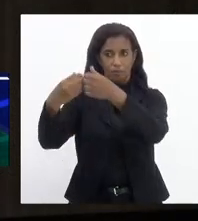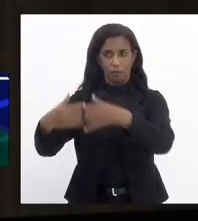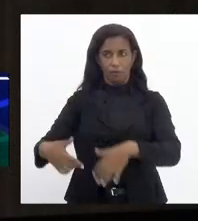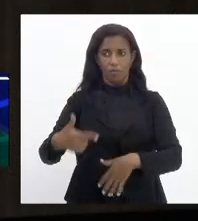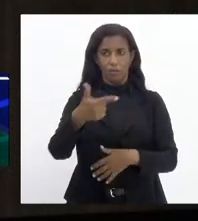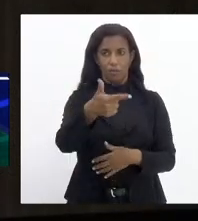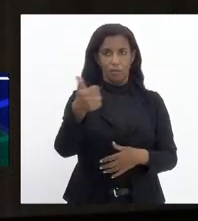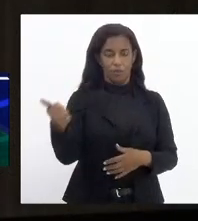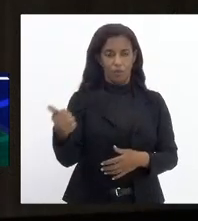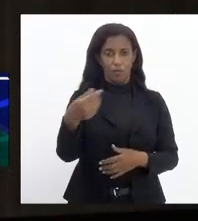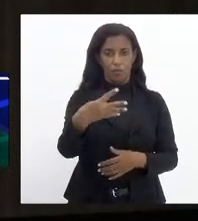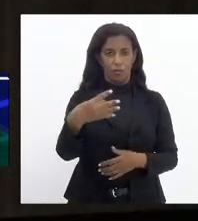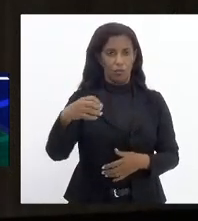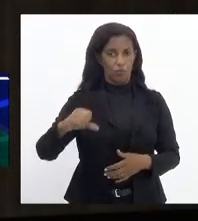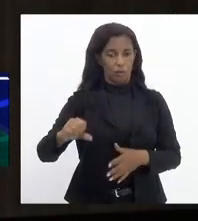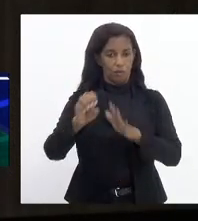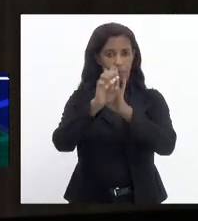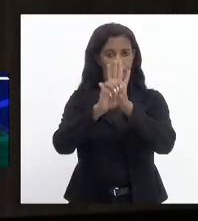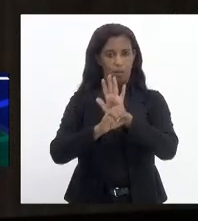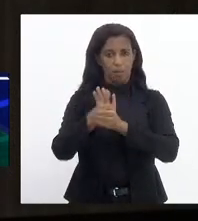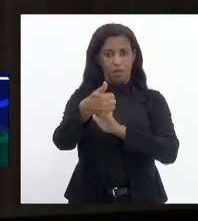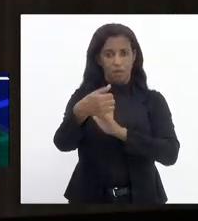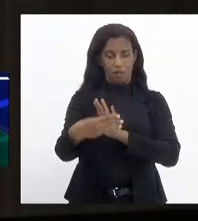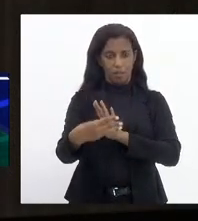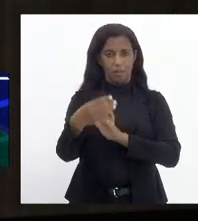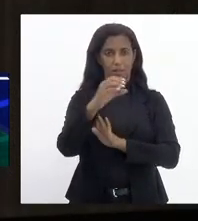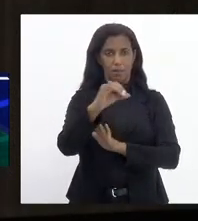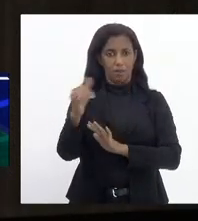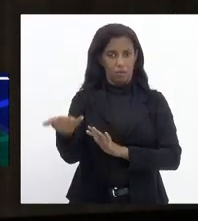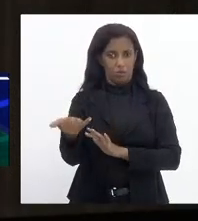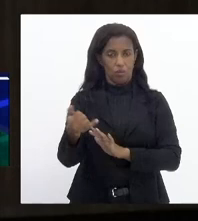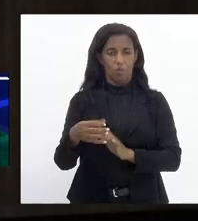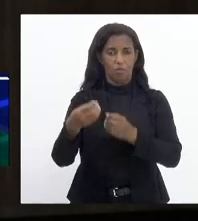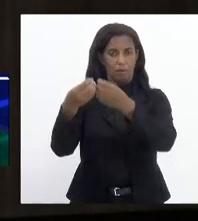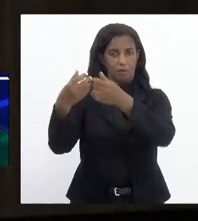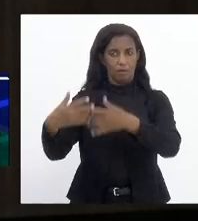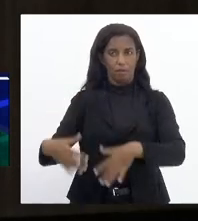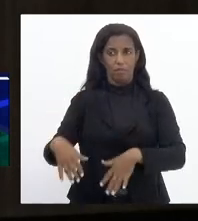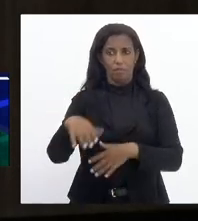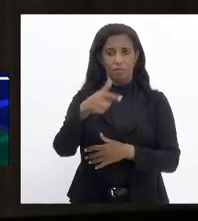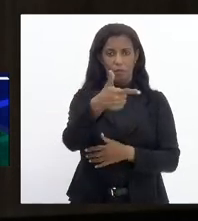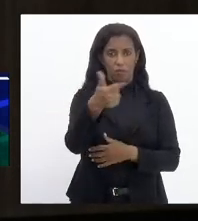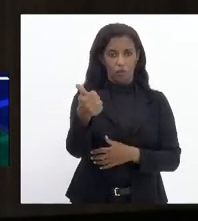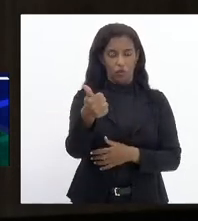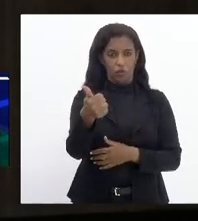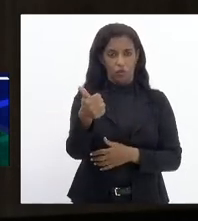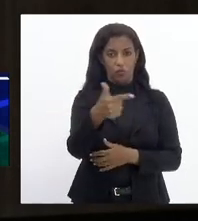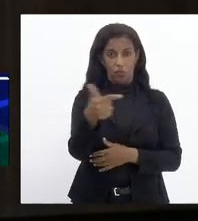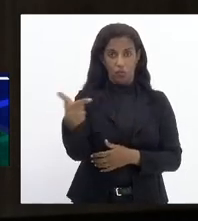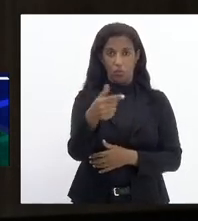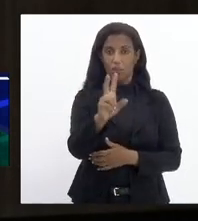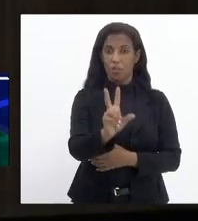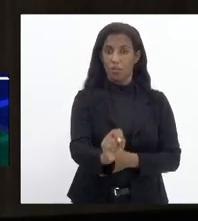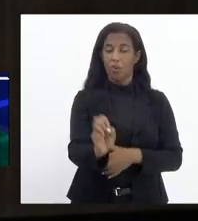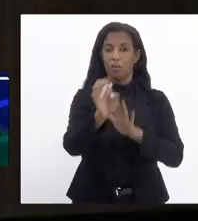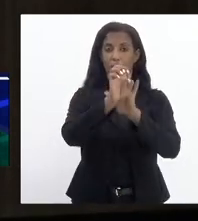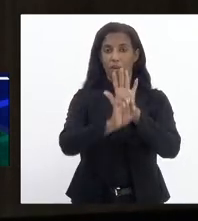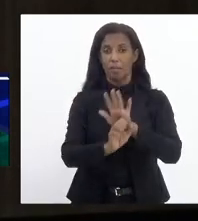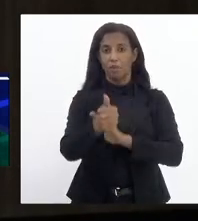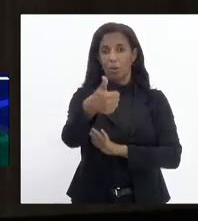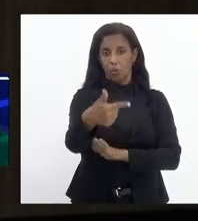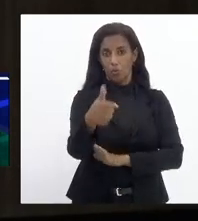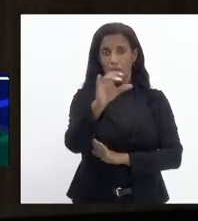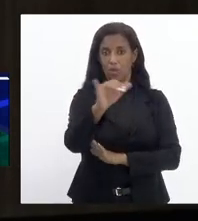emendas 21 e 49, pela emenda 13 da CCJ, prejudicabilidade das emendas 22 e 50, pela emenda 12 da